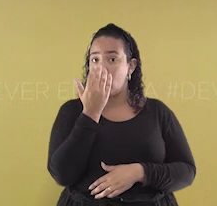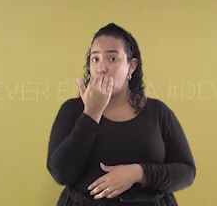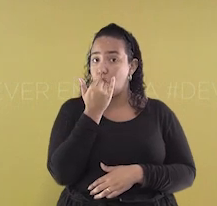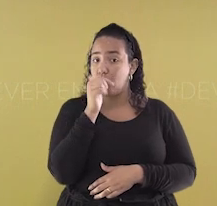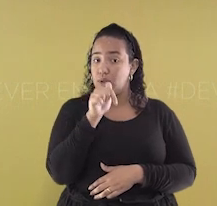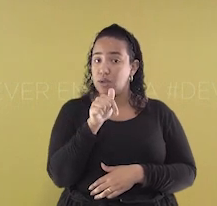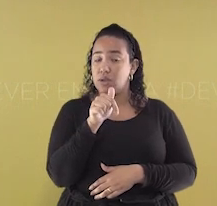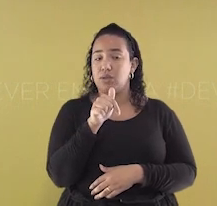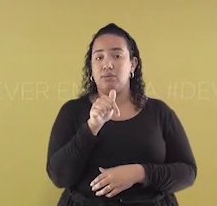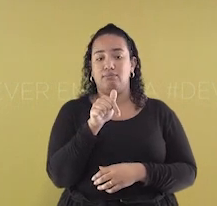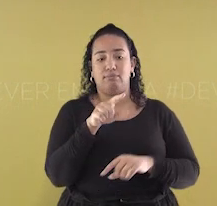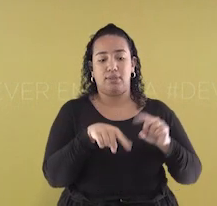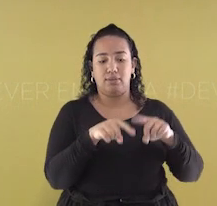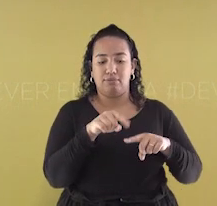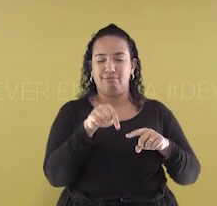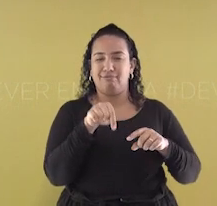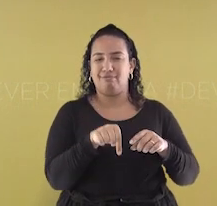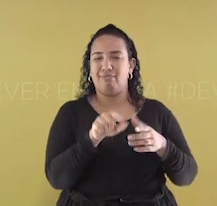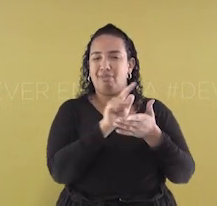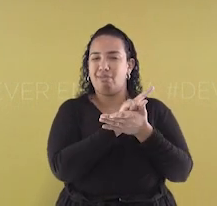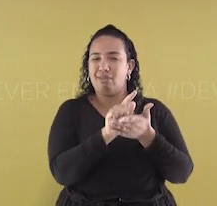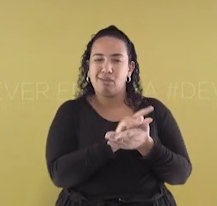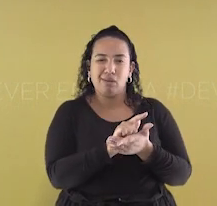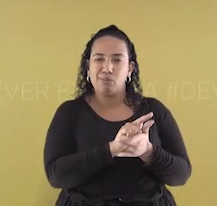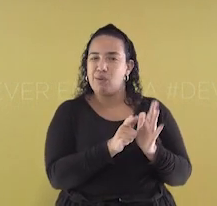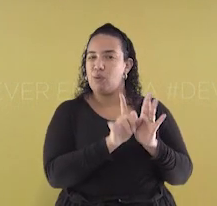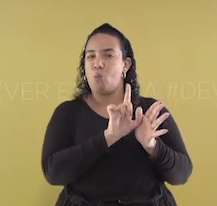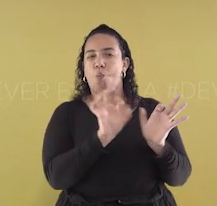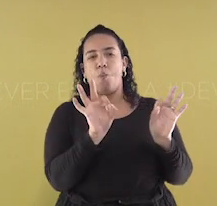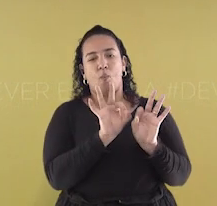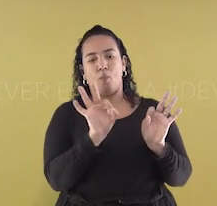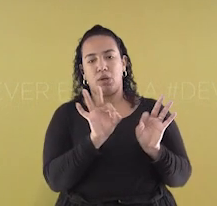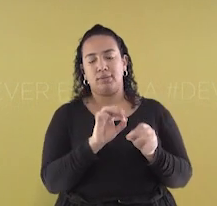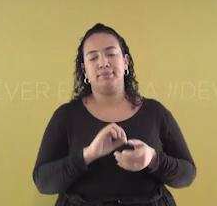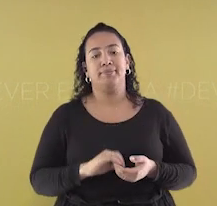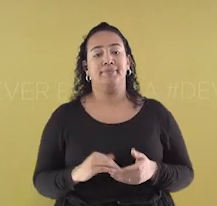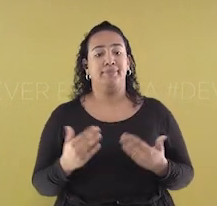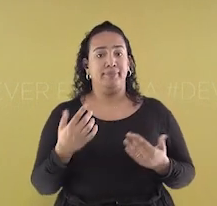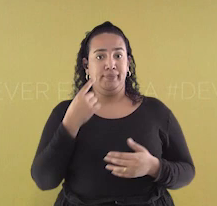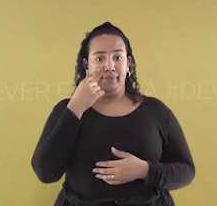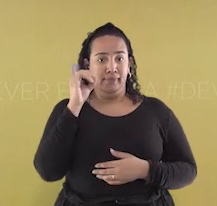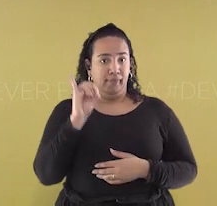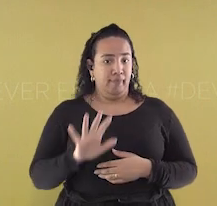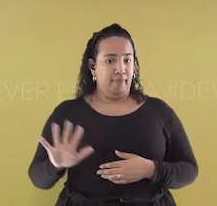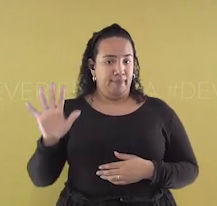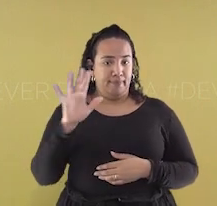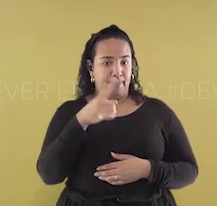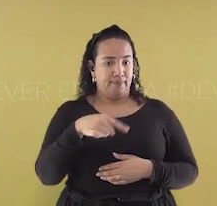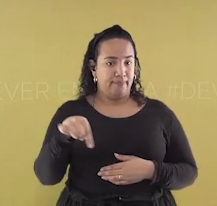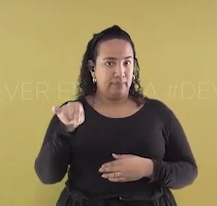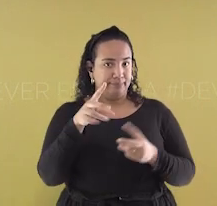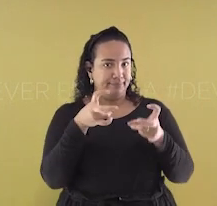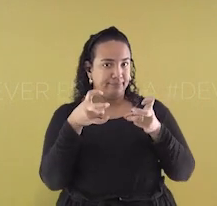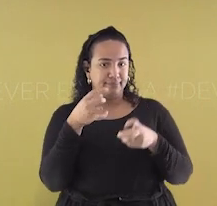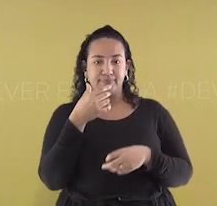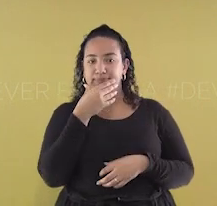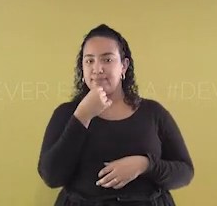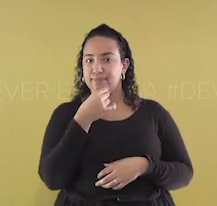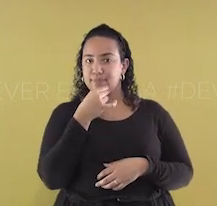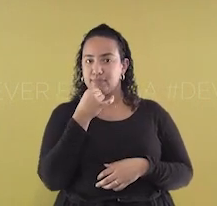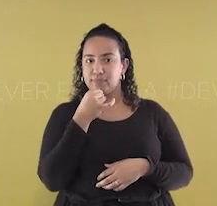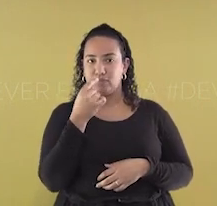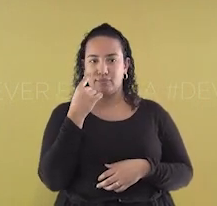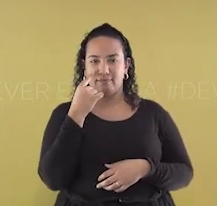os alimentos que não receberam uma higienização adequada. Na imagem, a gente consegue observar uma